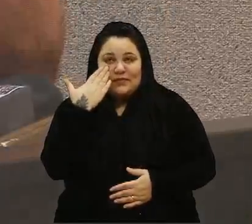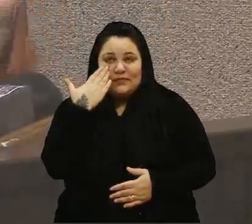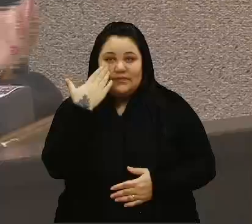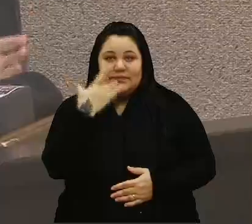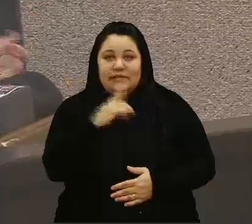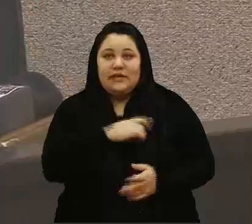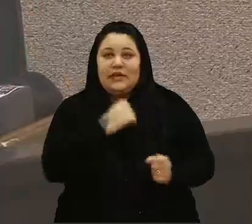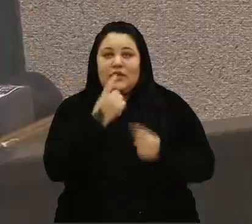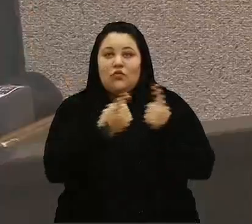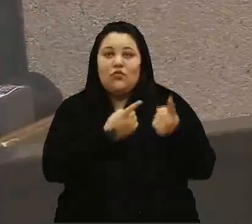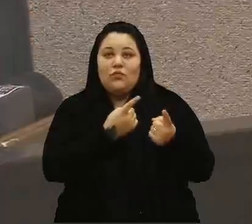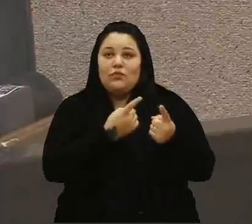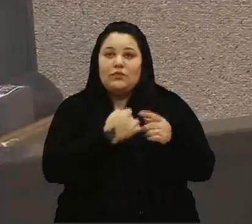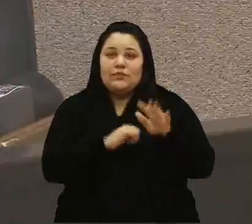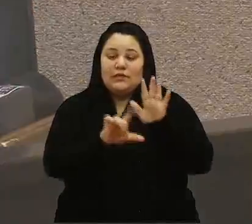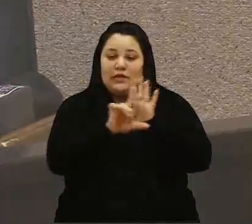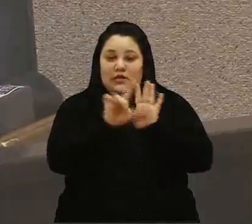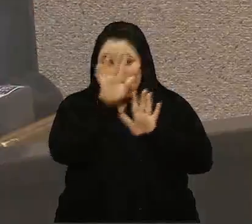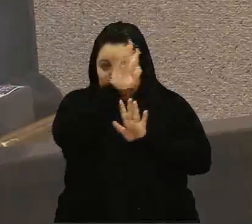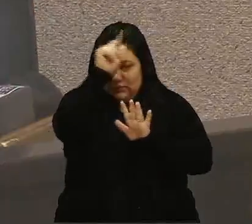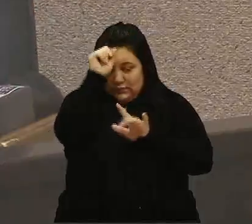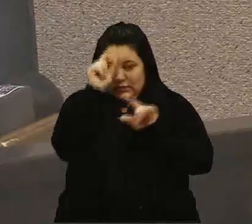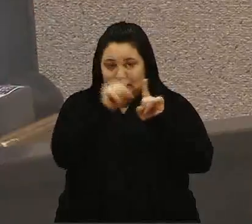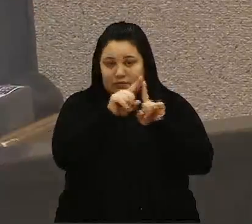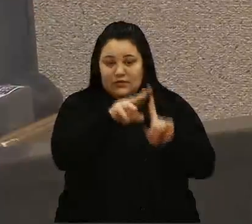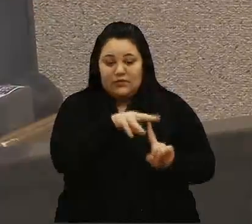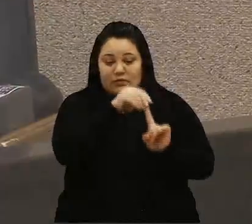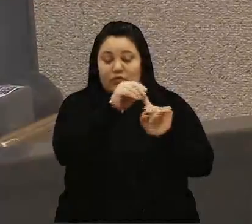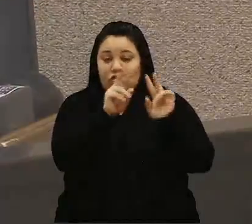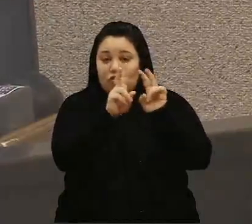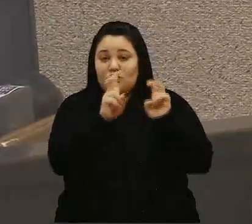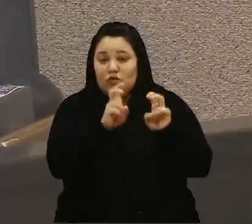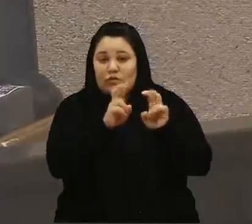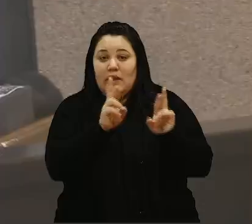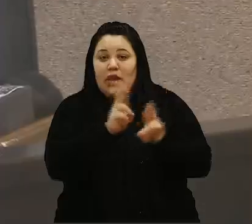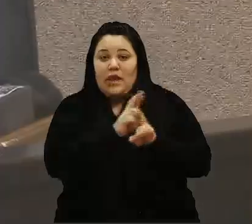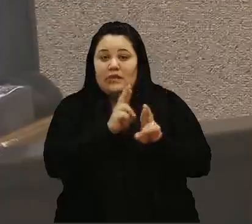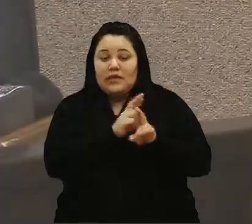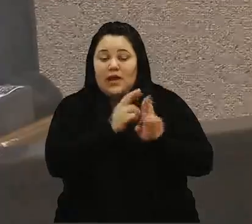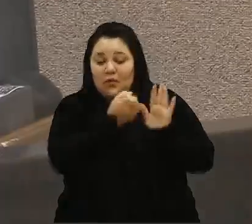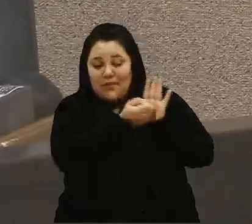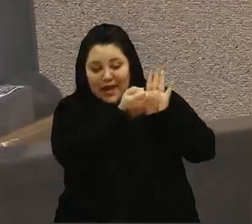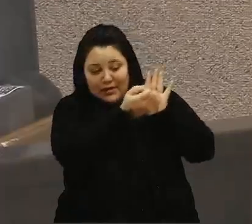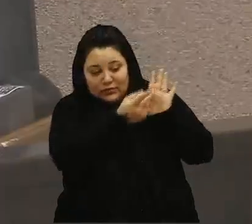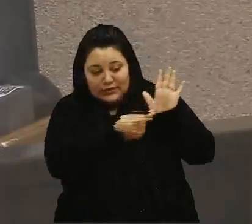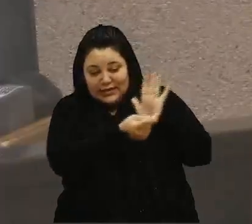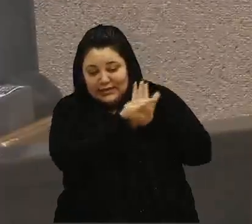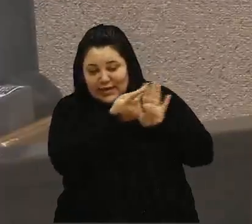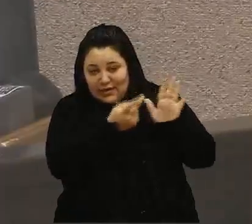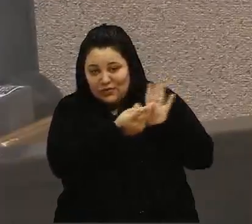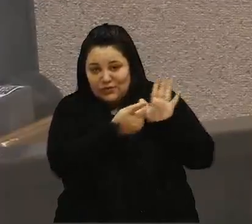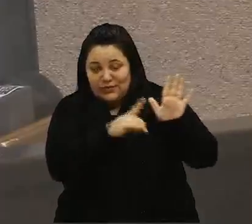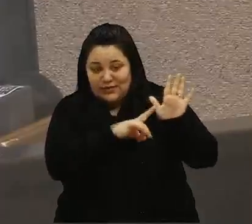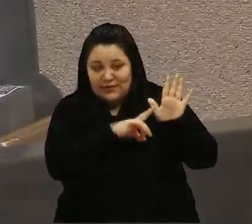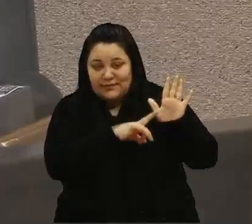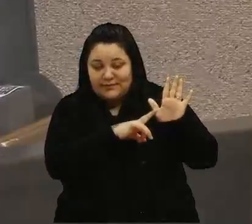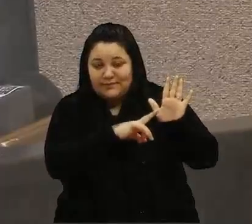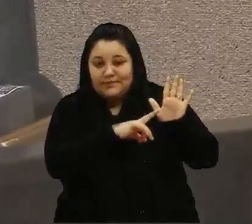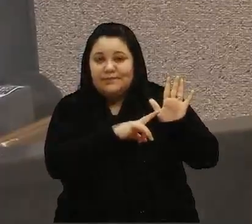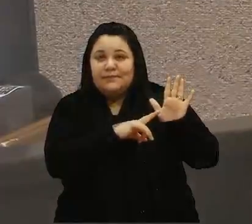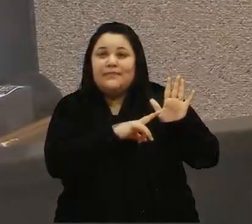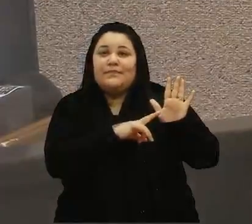algumas legislações municipais, principalmente sobre a questão do símbolo, do transtorno do espectro autista,